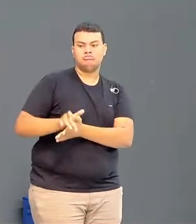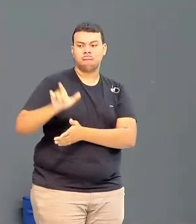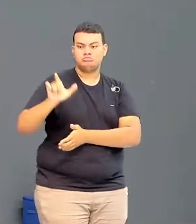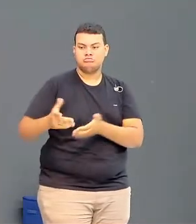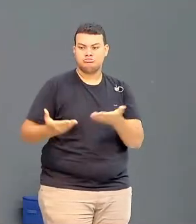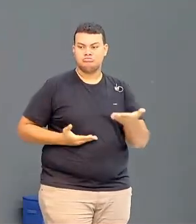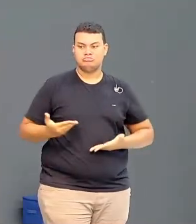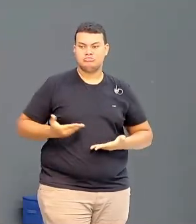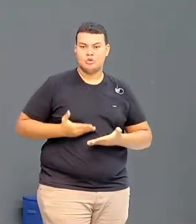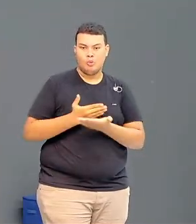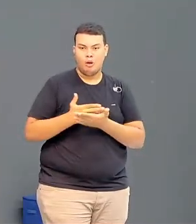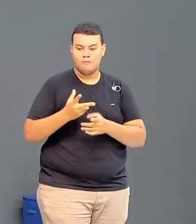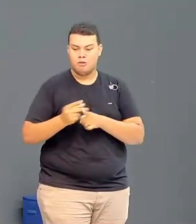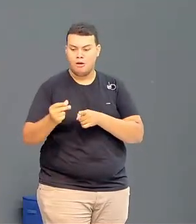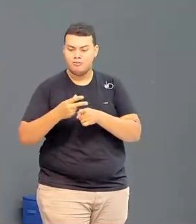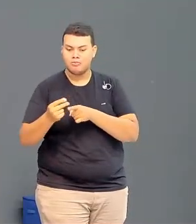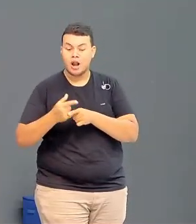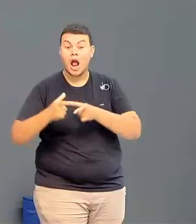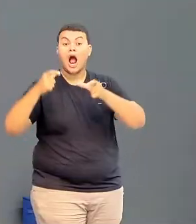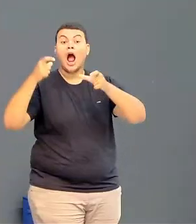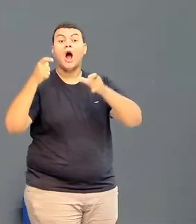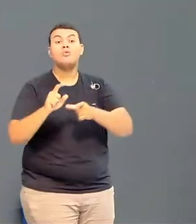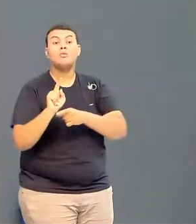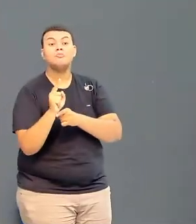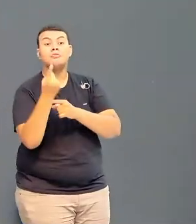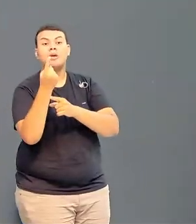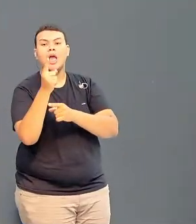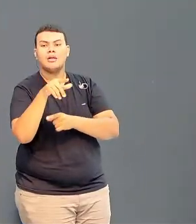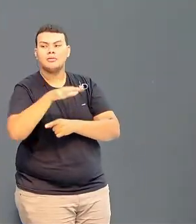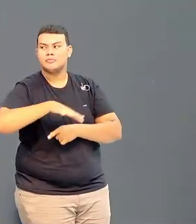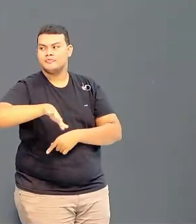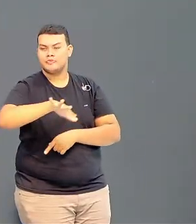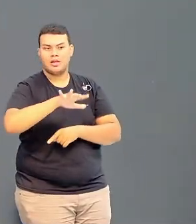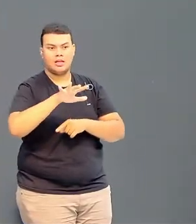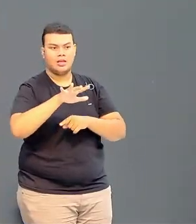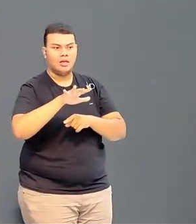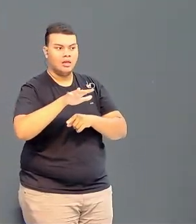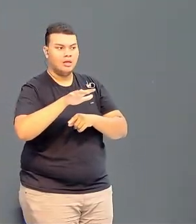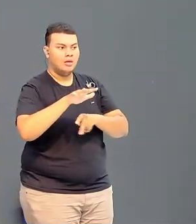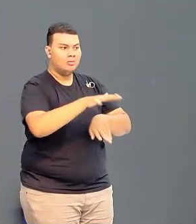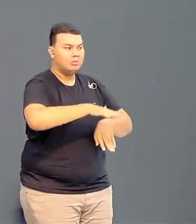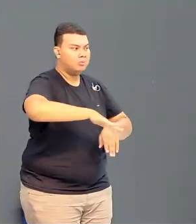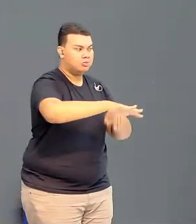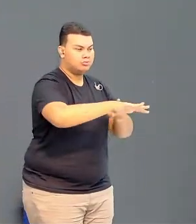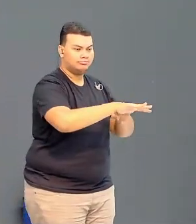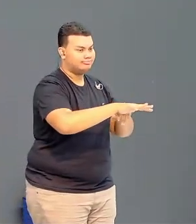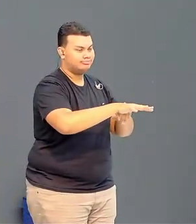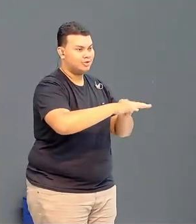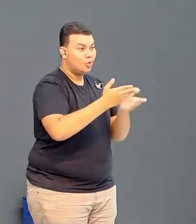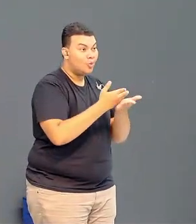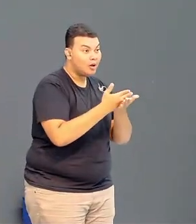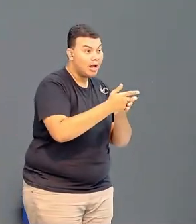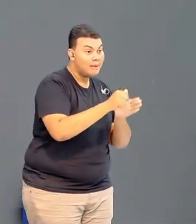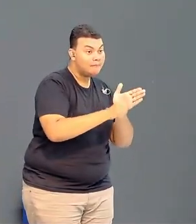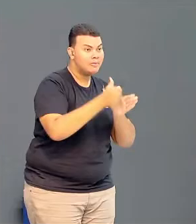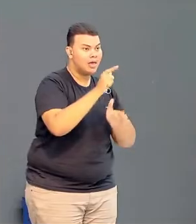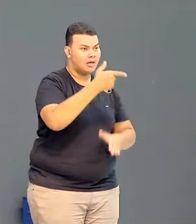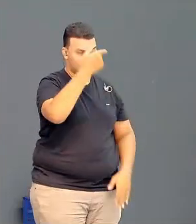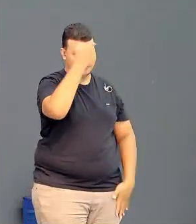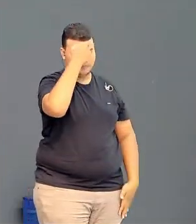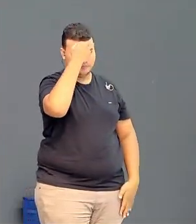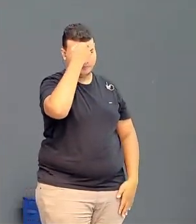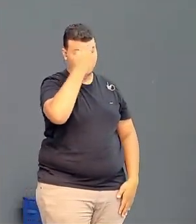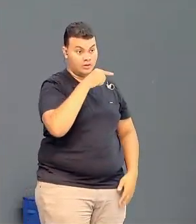territorial. E esse domínio aconteceu aonde, gente? Em primeiro lugar, aqui, ó, na mente.